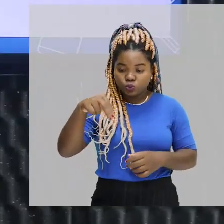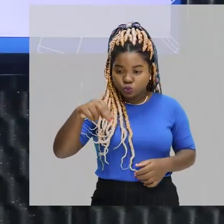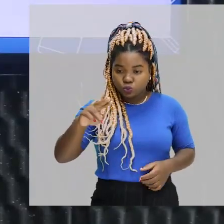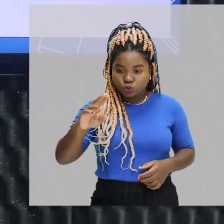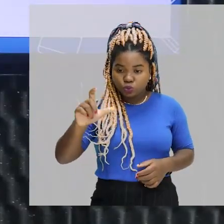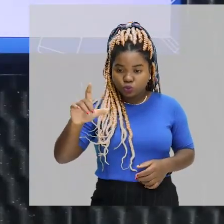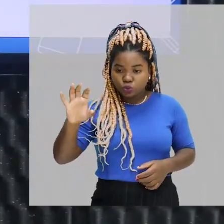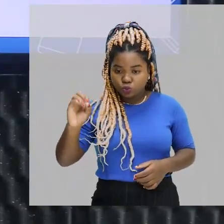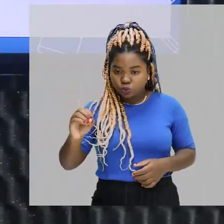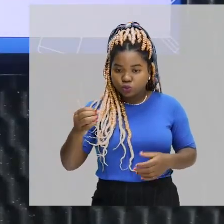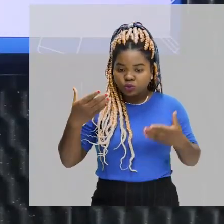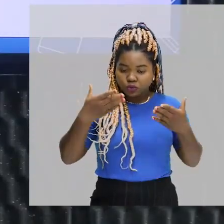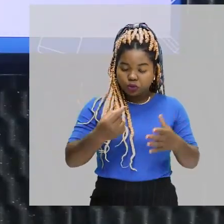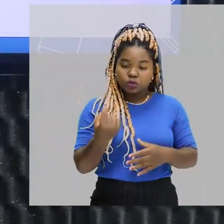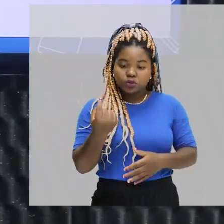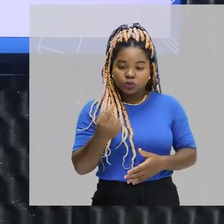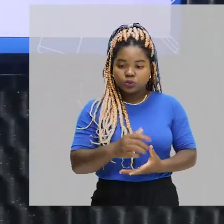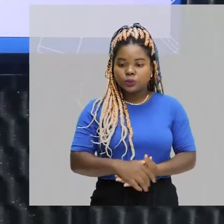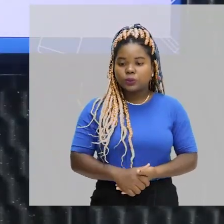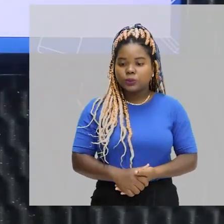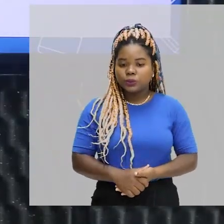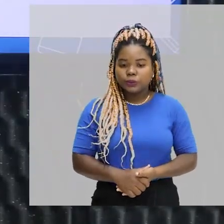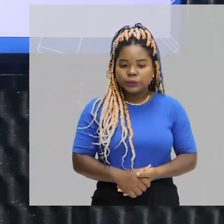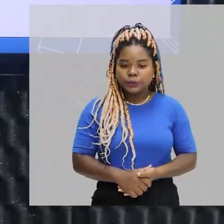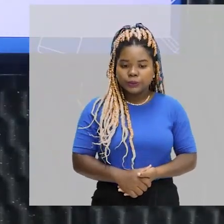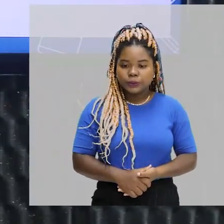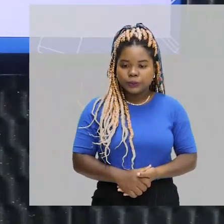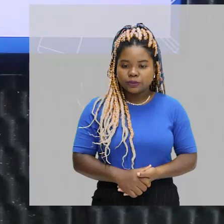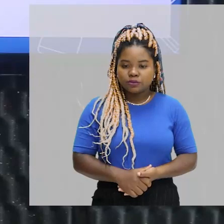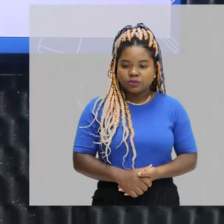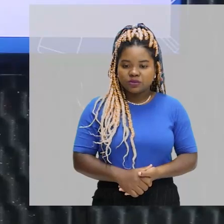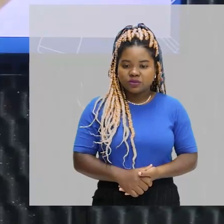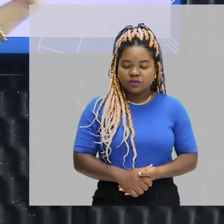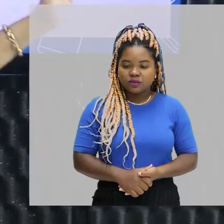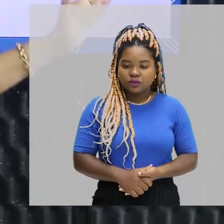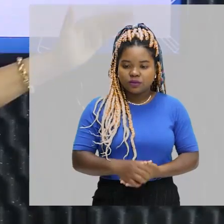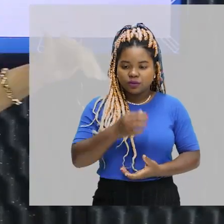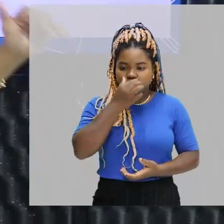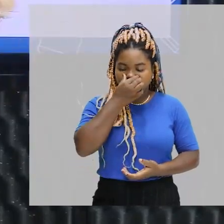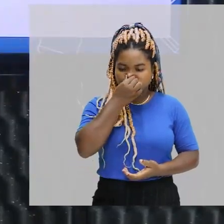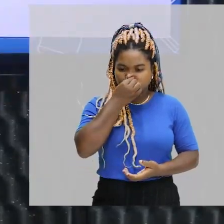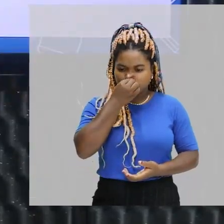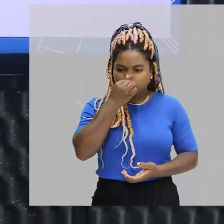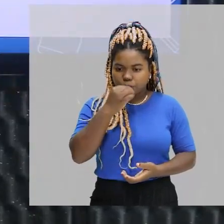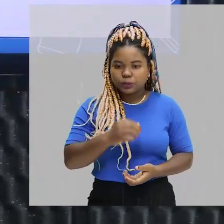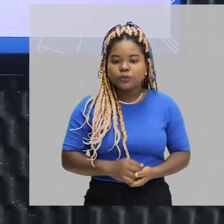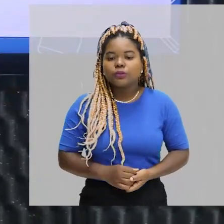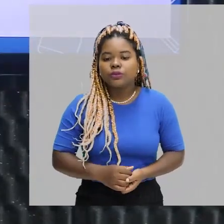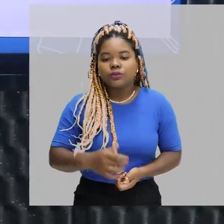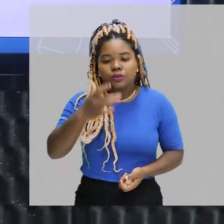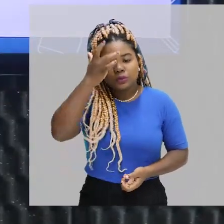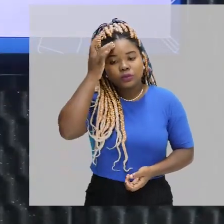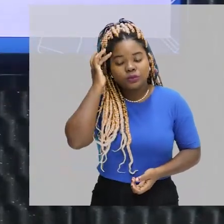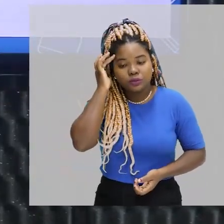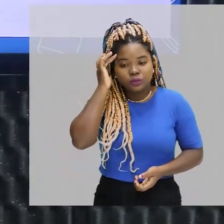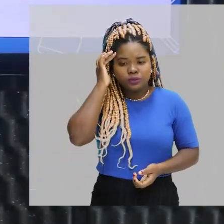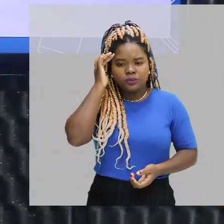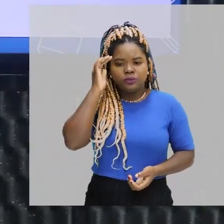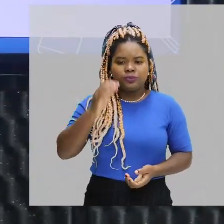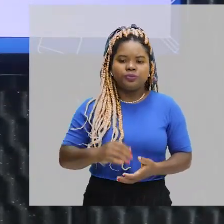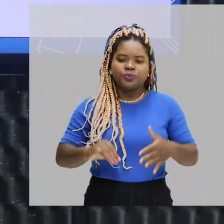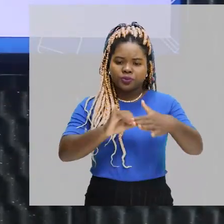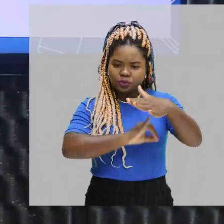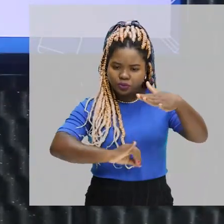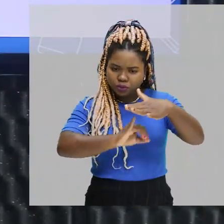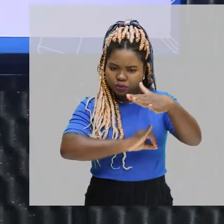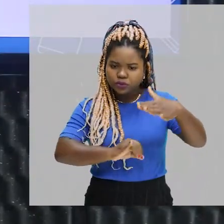um sujeito apenas, tá? Lembrando. Então, aqui eu tenho 2 helicópteros sobrevoaram. E a pessoa, né, na coloquialidade,